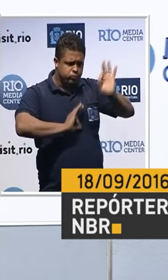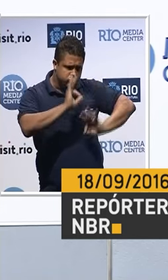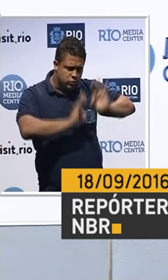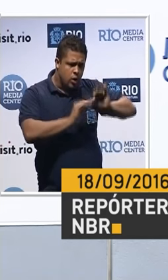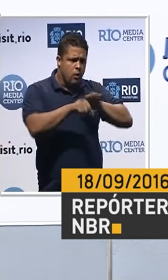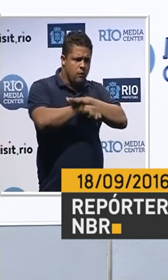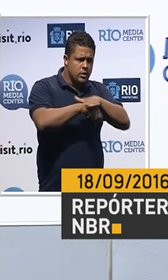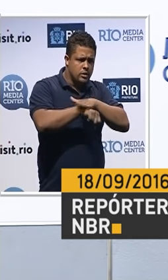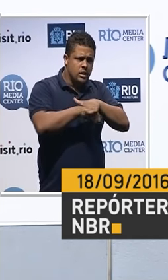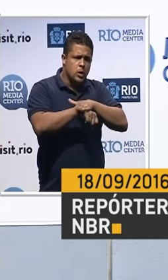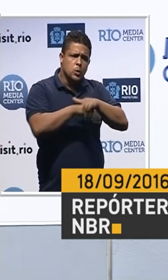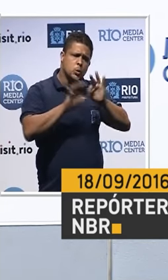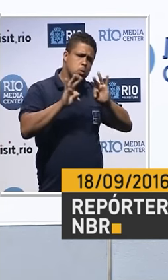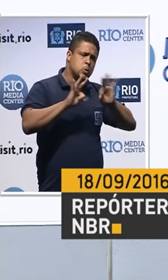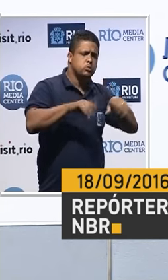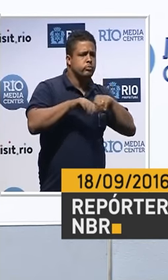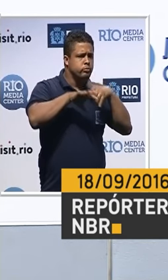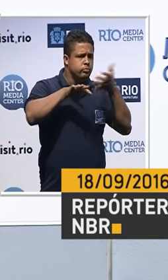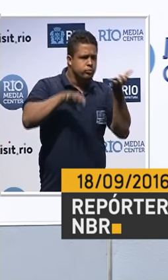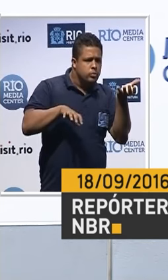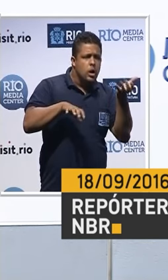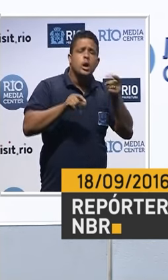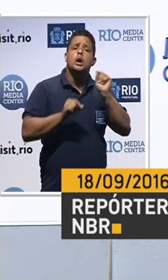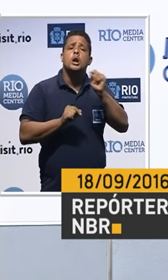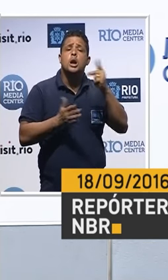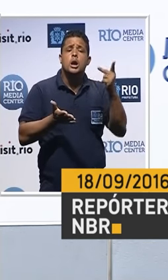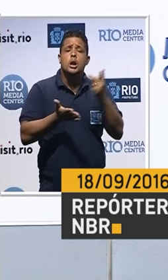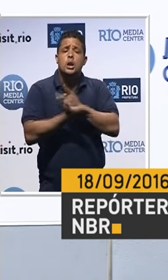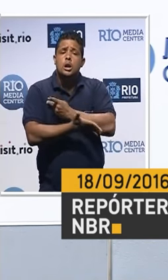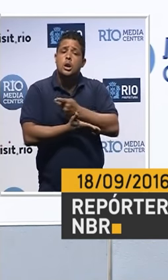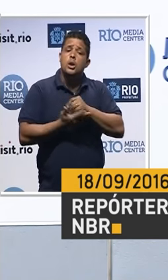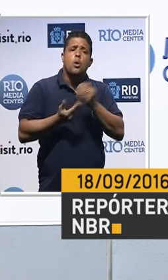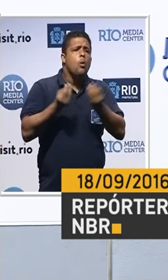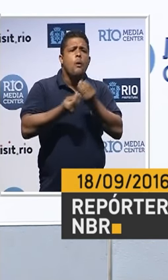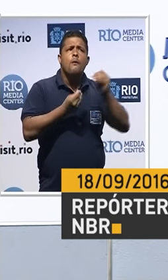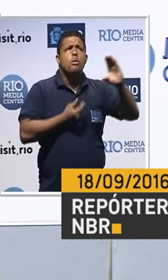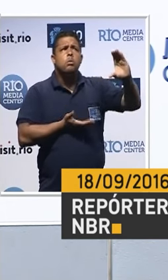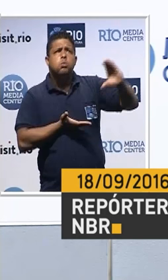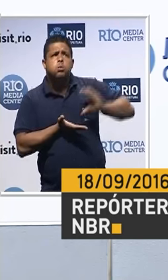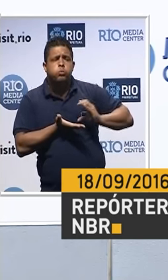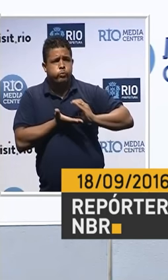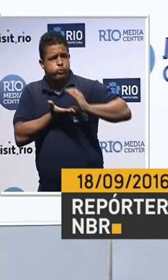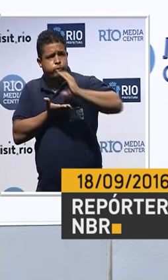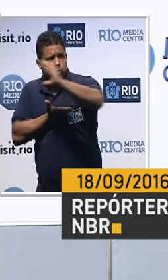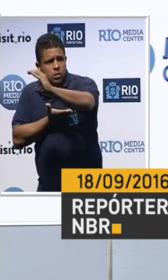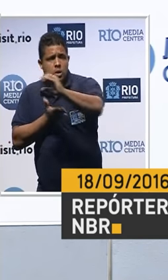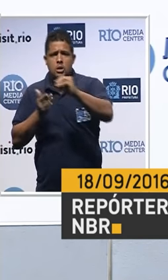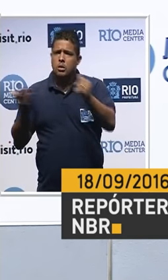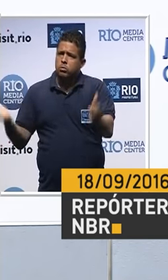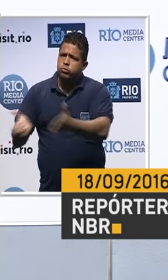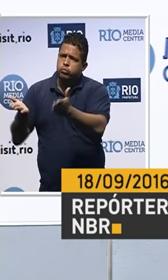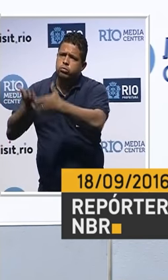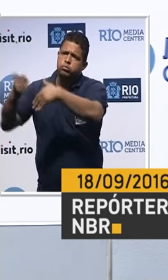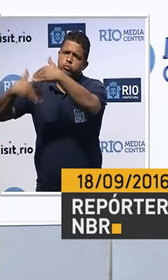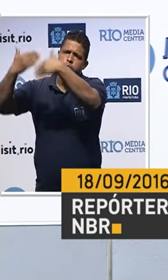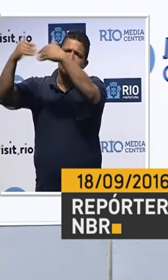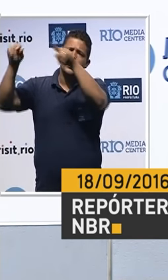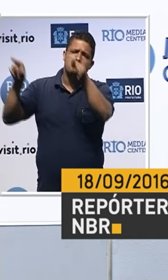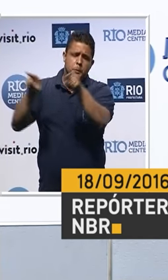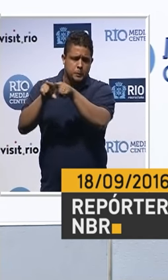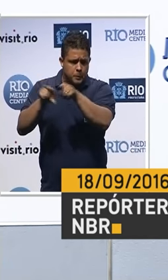Congresso Nacional na busca de um aumento do nosso orçamento, da possibilidade de aumentarmos o